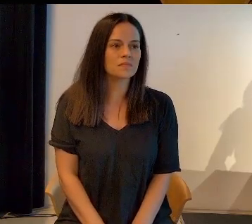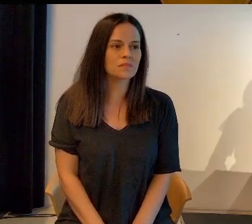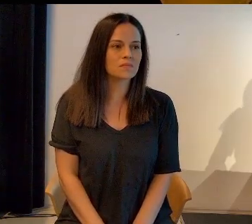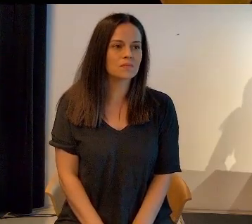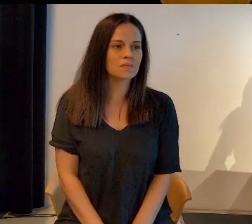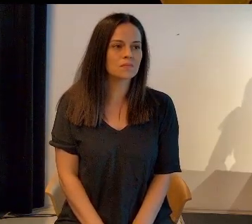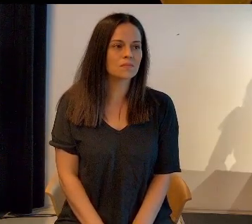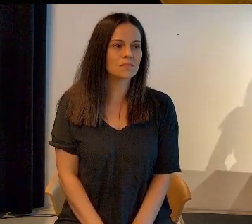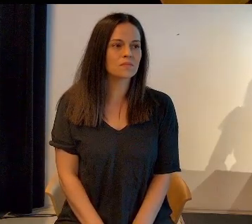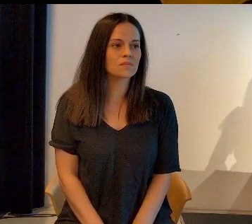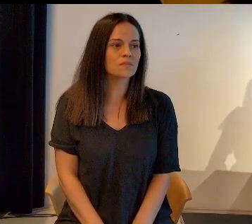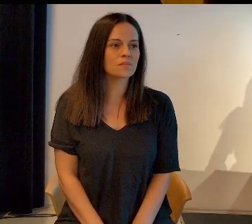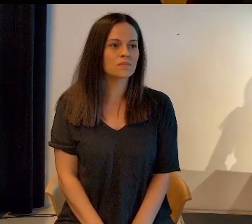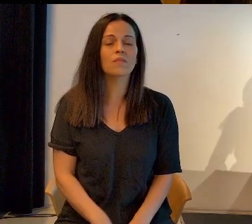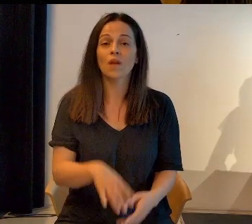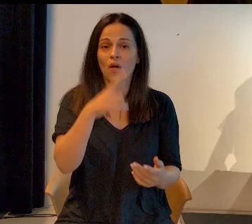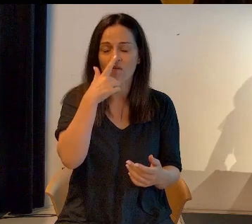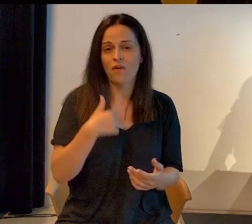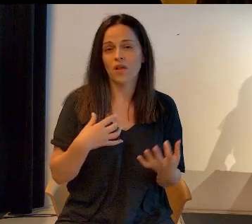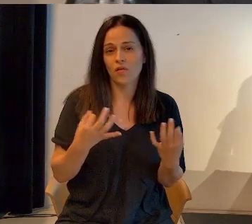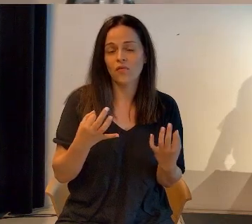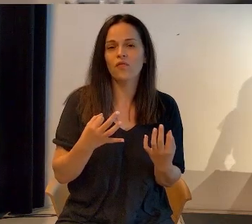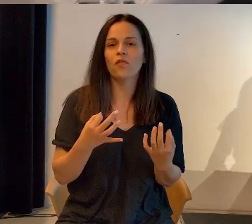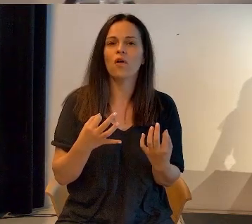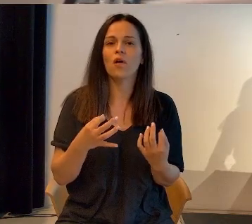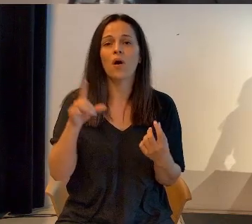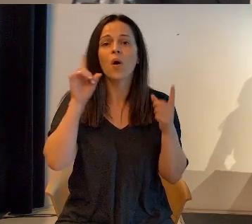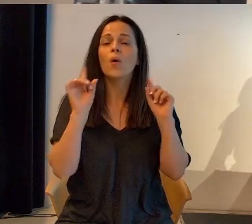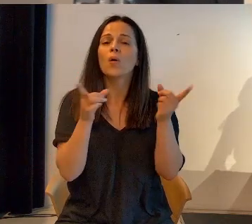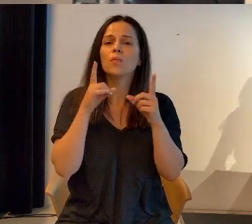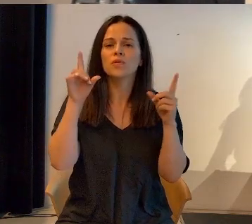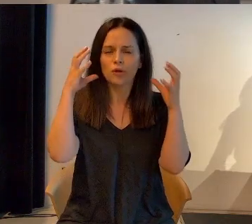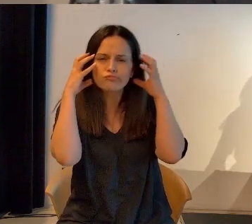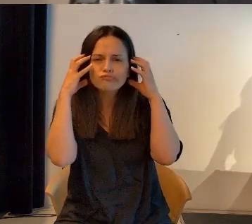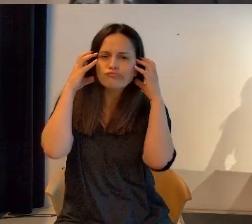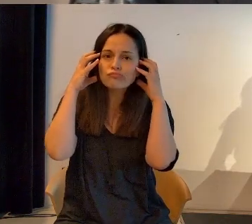Atenção que houve aqui um pequeno lápis, o Silence Party é no dia 1, não é no dia 2.